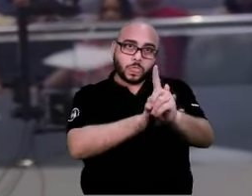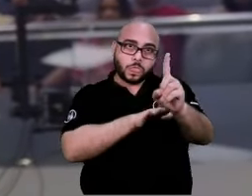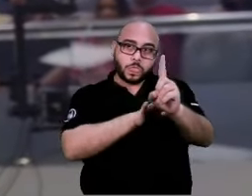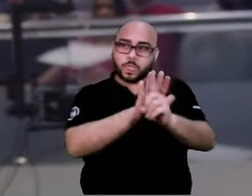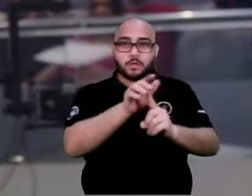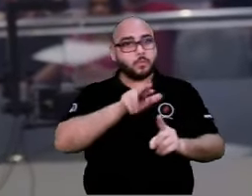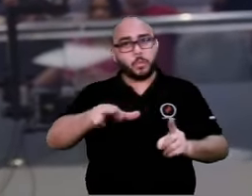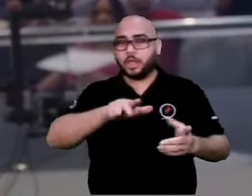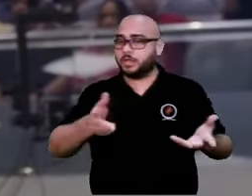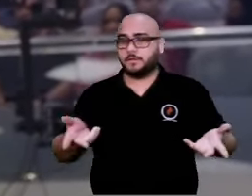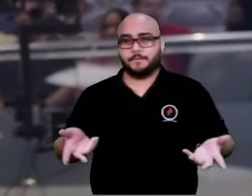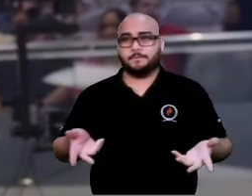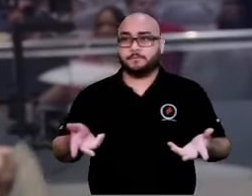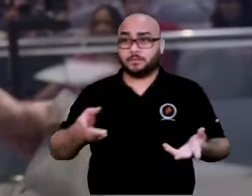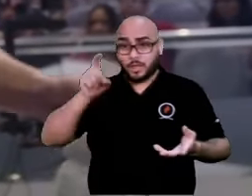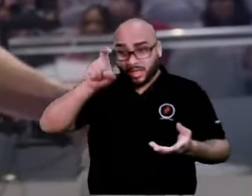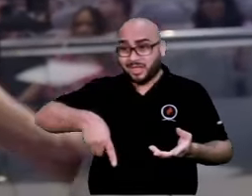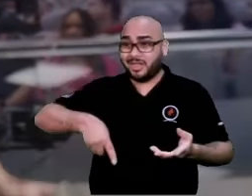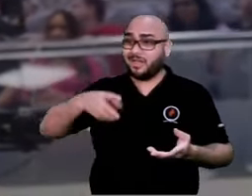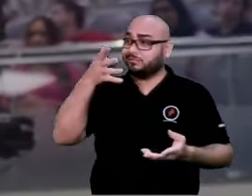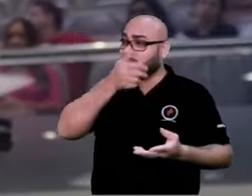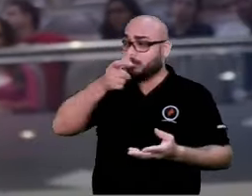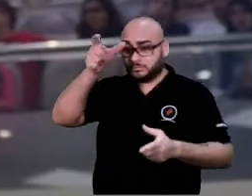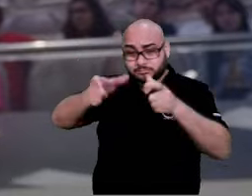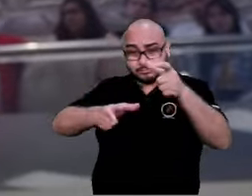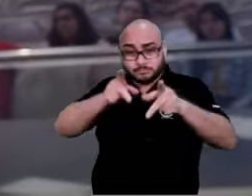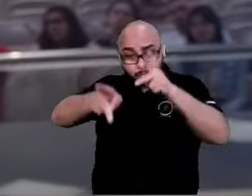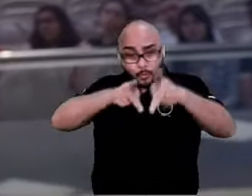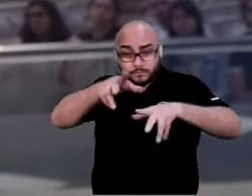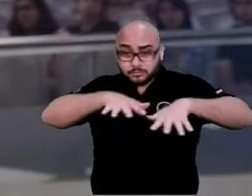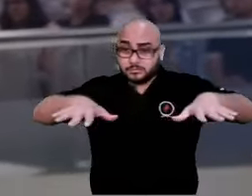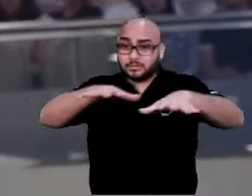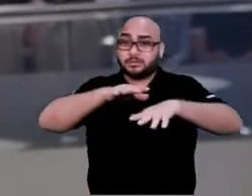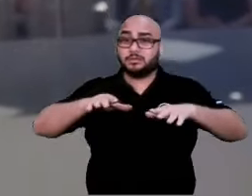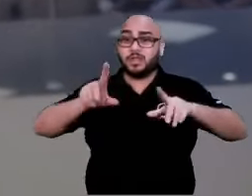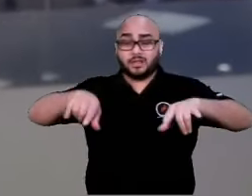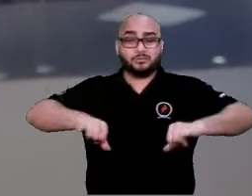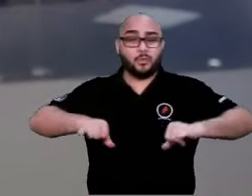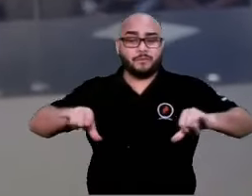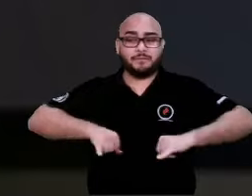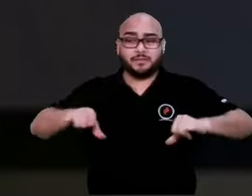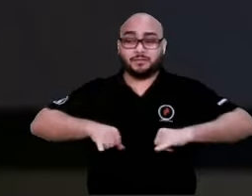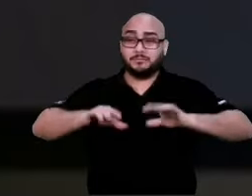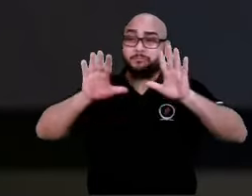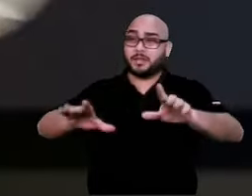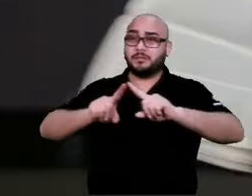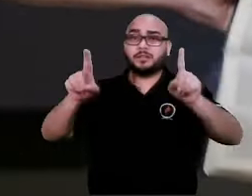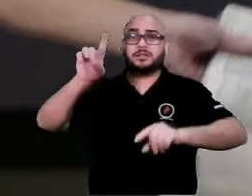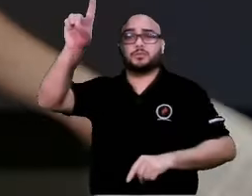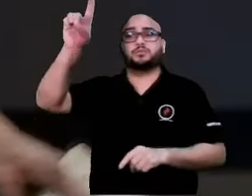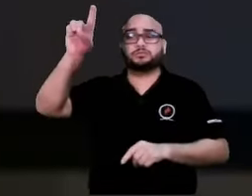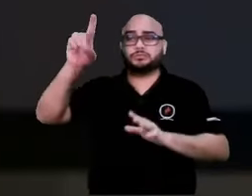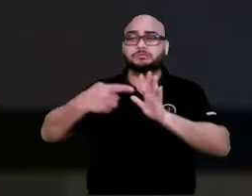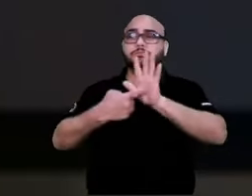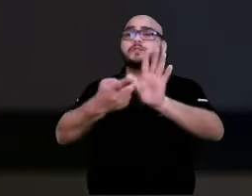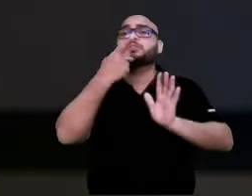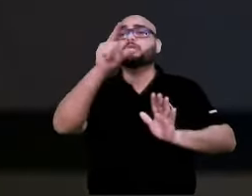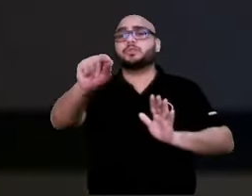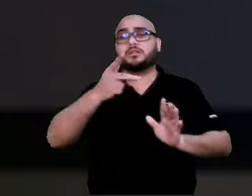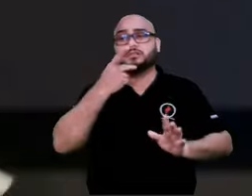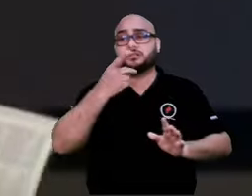é livramento. Talvez esteja doendo, mas Deus está dizendo: foi a única forma que eu fiz de te fazer entrar aqui de